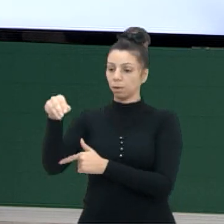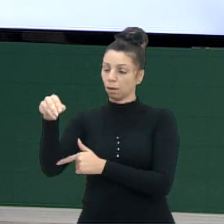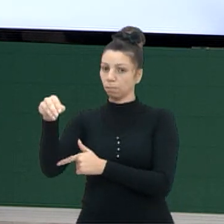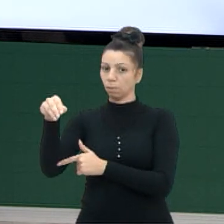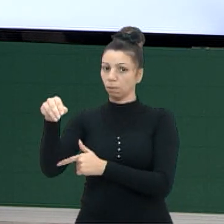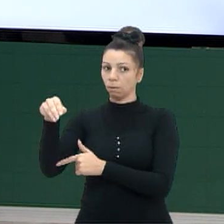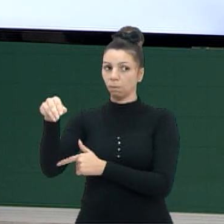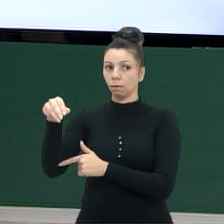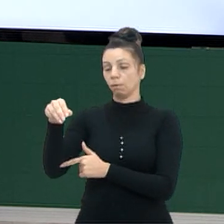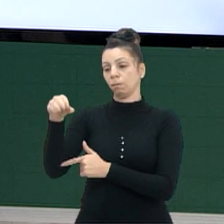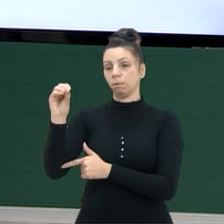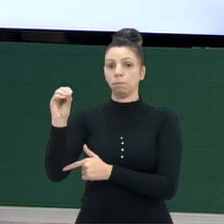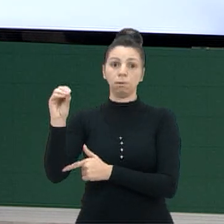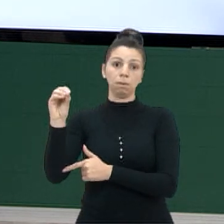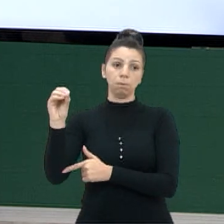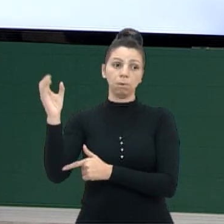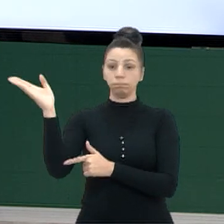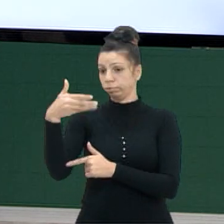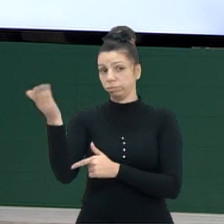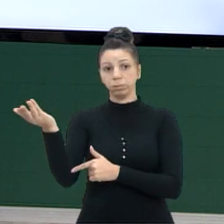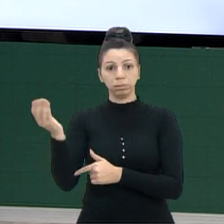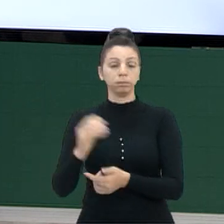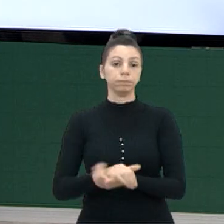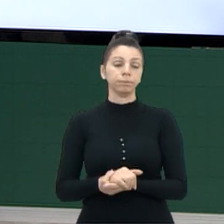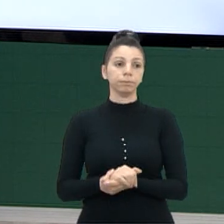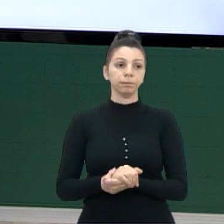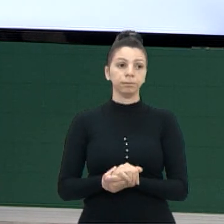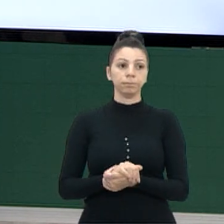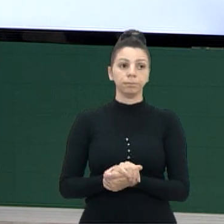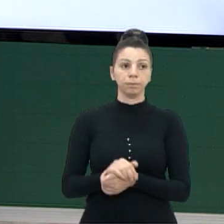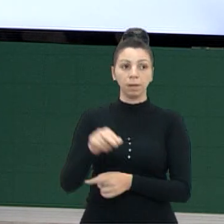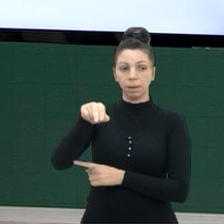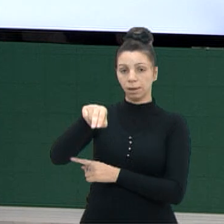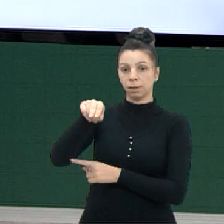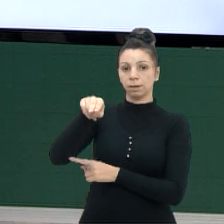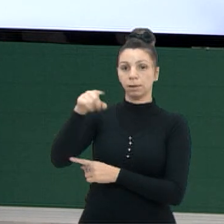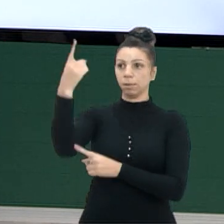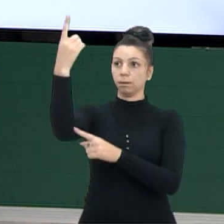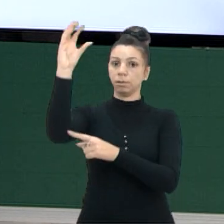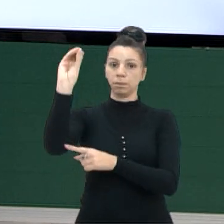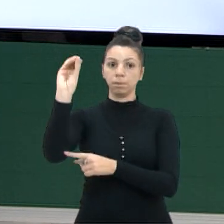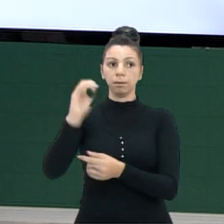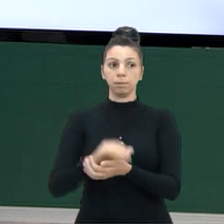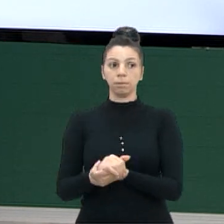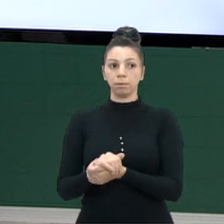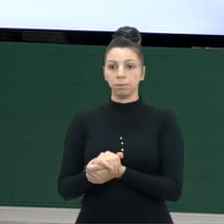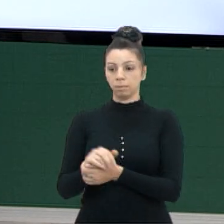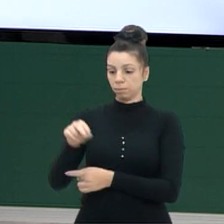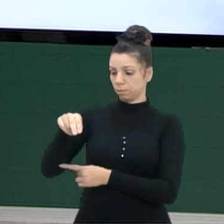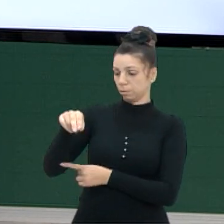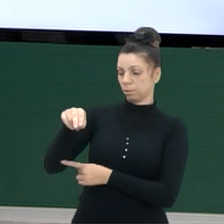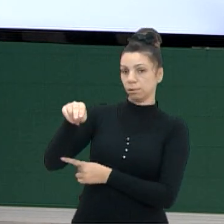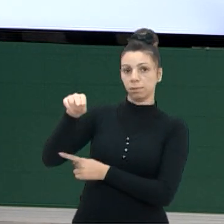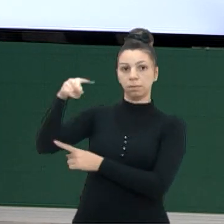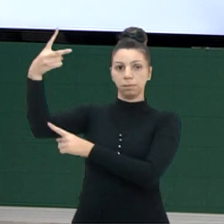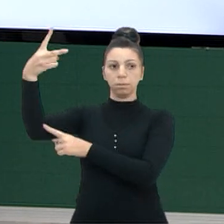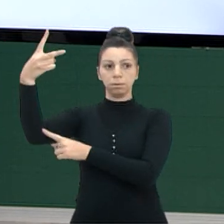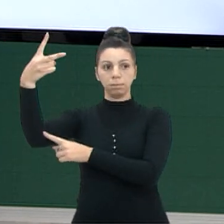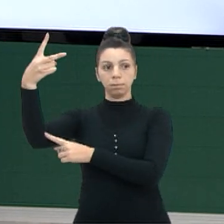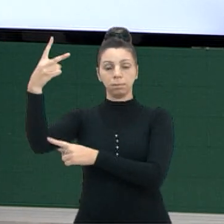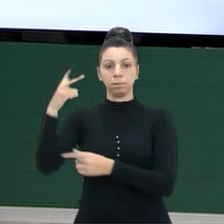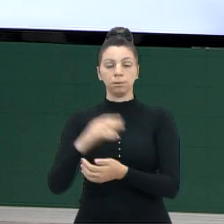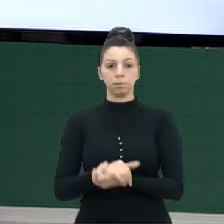menos 1, 0, cai fora o nosso amigo. N elevado a décima dividido por n elevado ao quadrado, n,